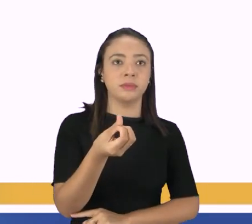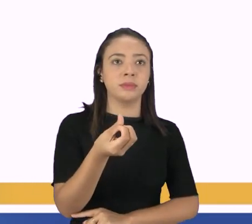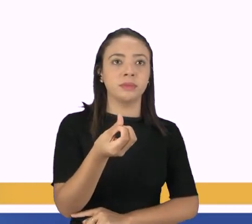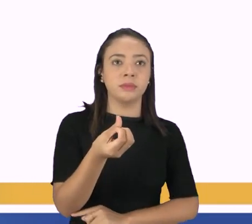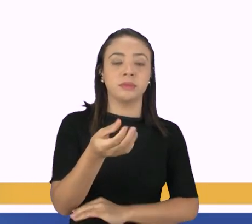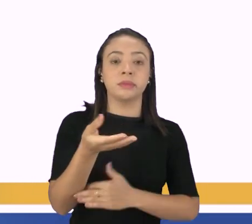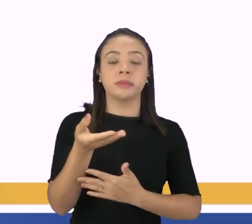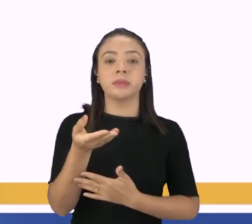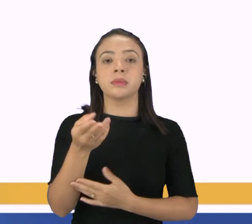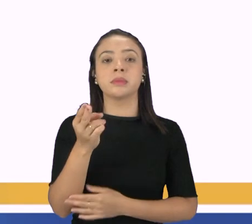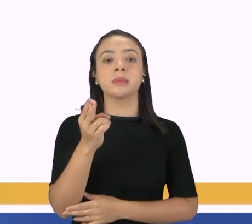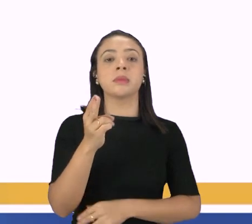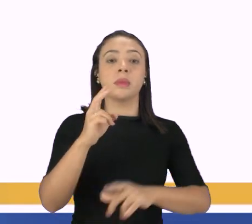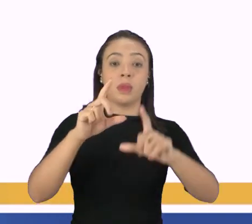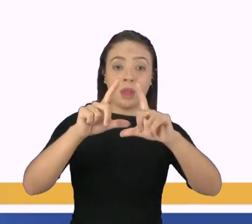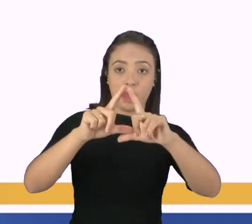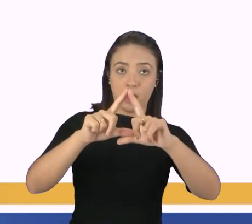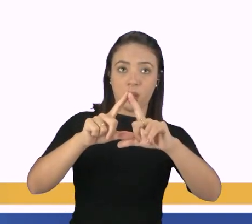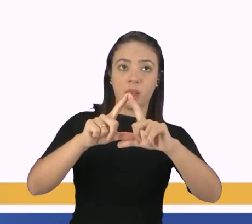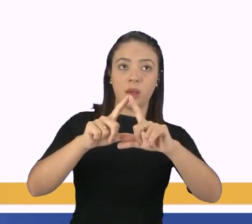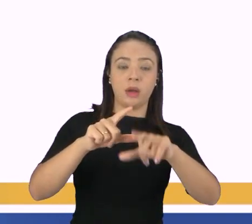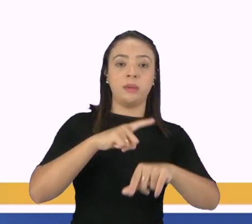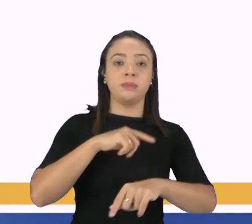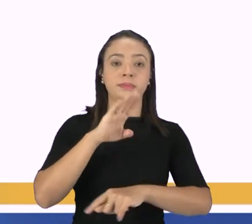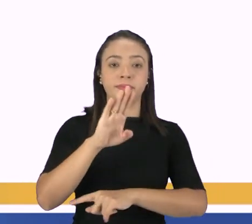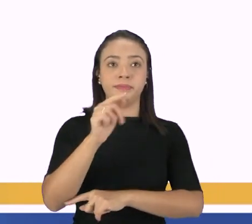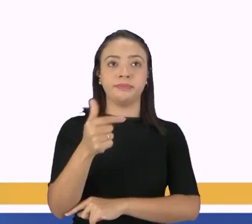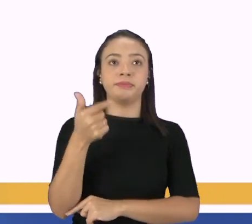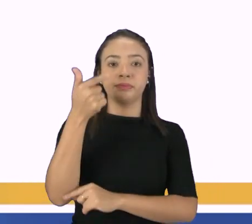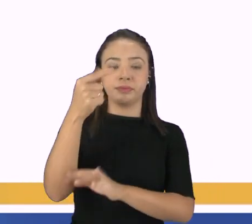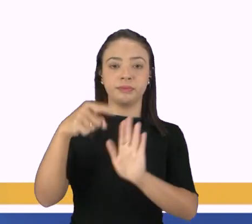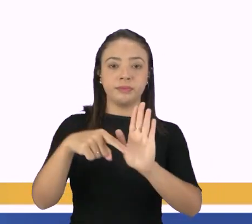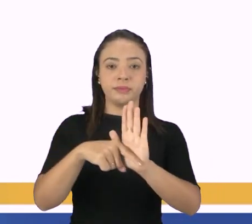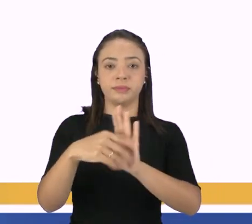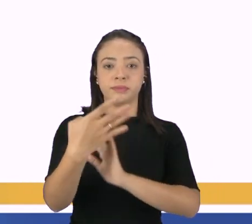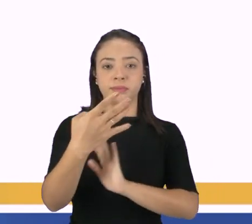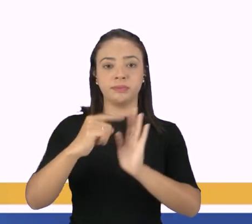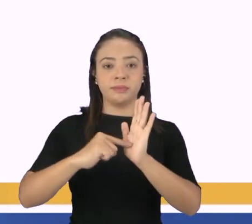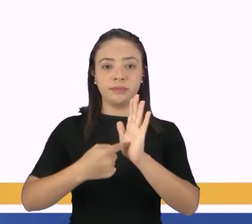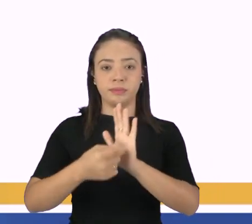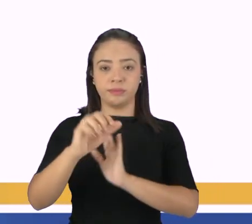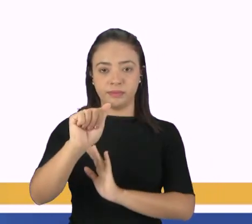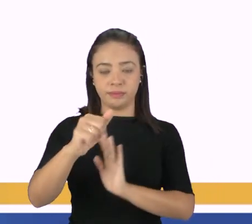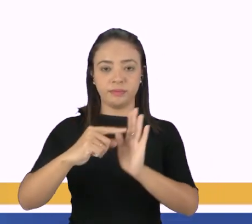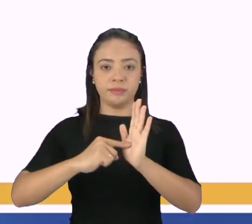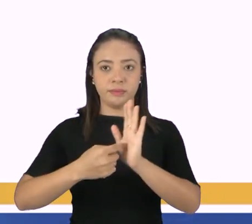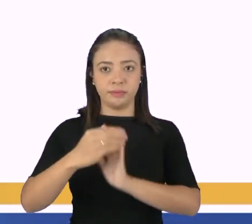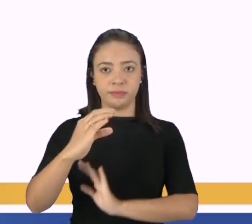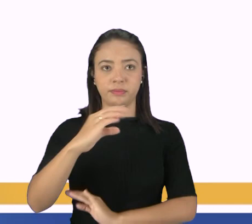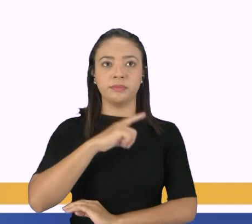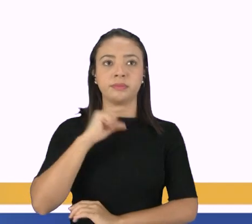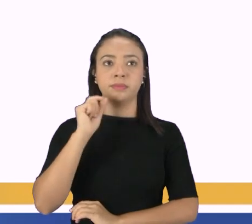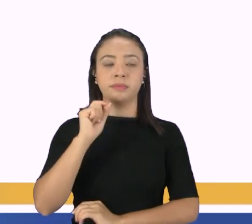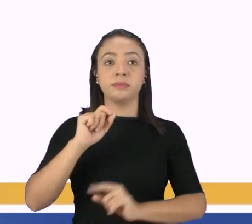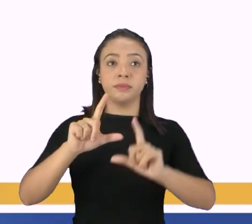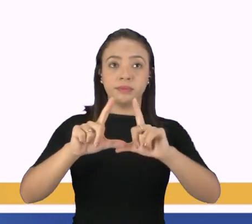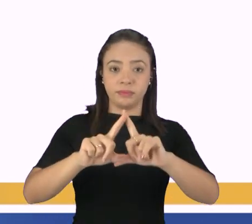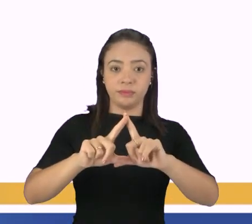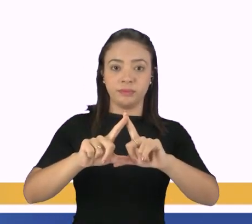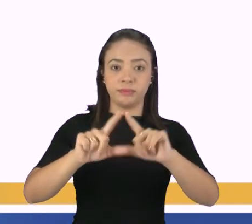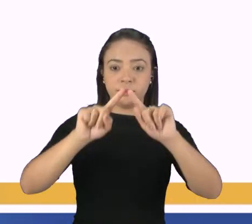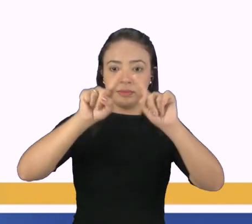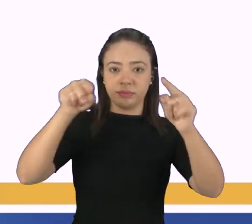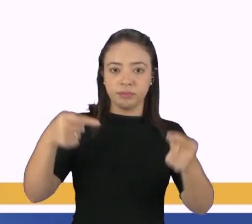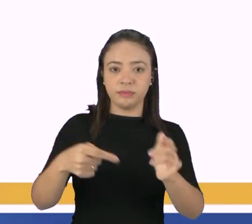independente. Fazendo delta igual a b² menos 4 vezes a vezes c, temos delta igual a